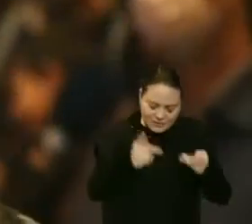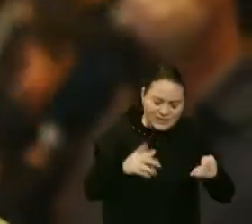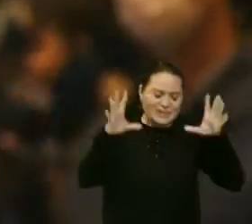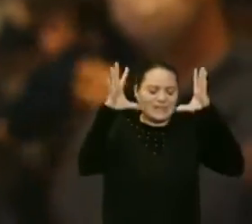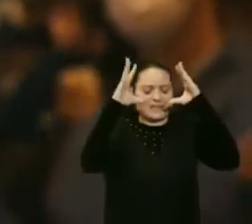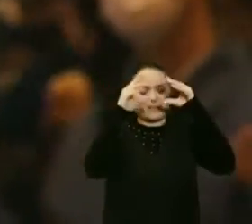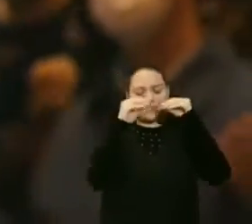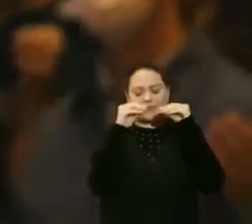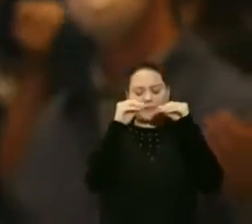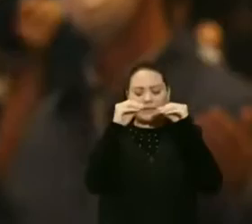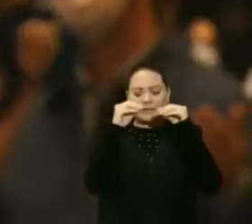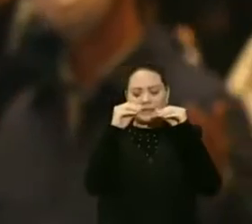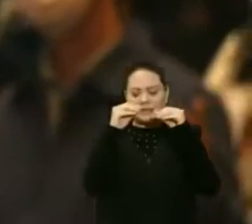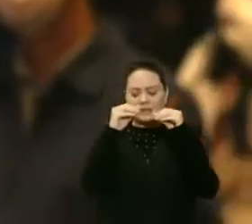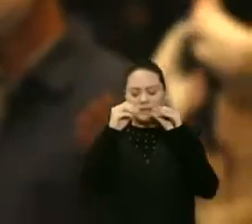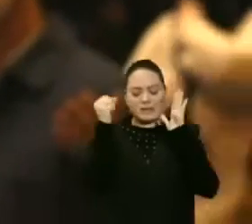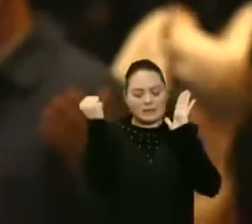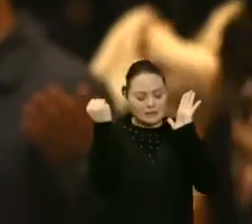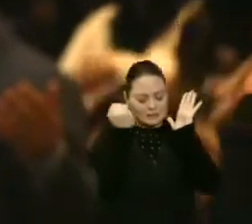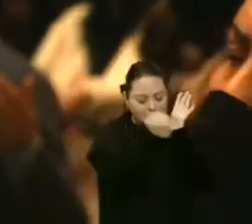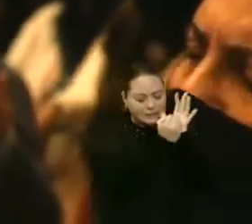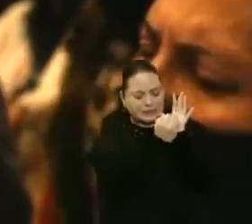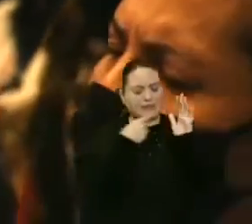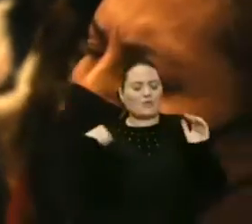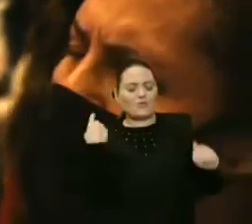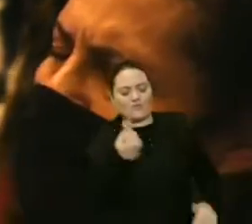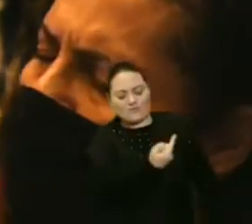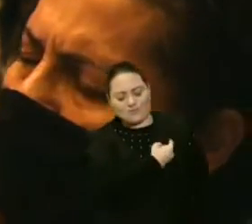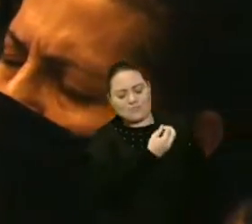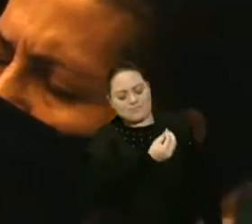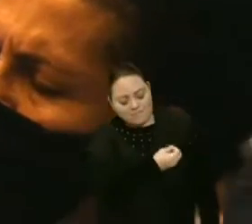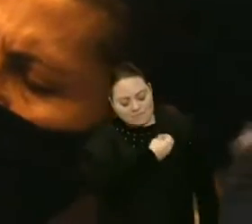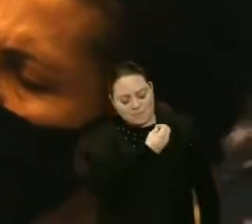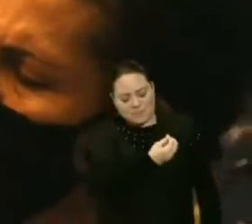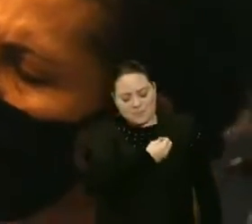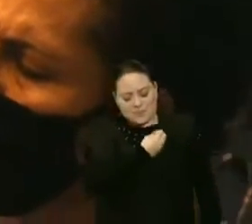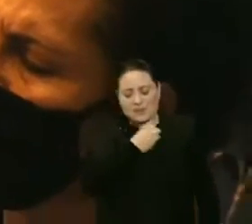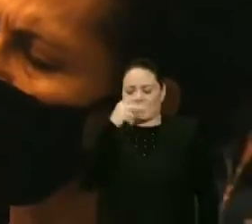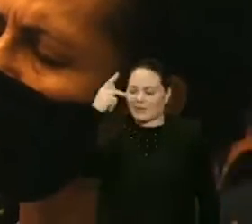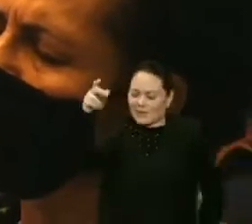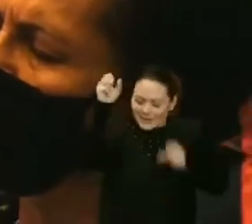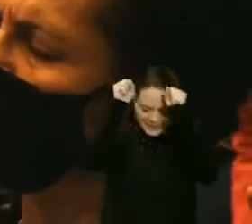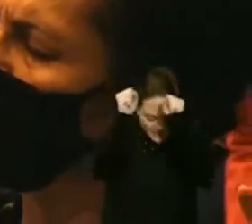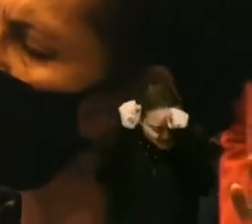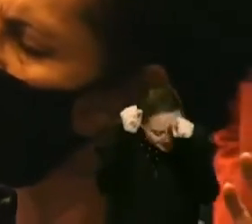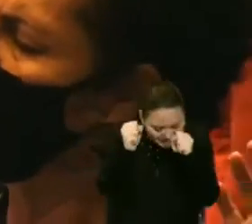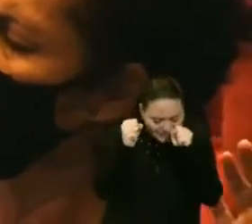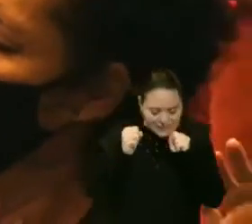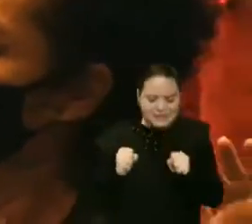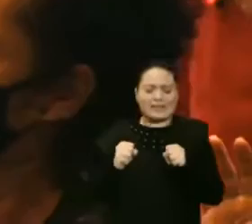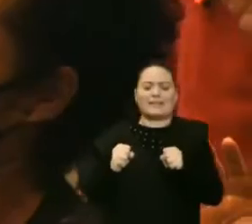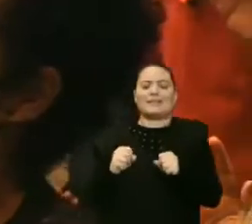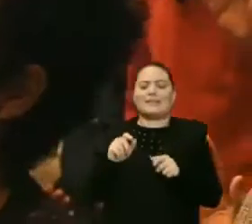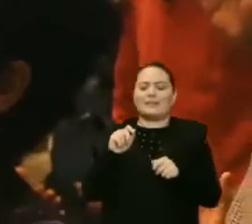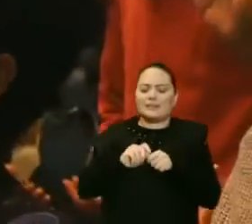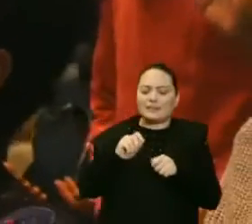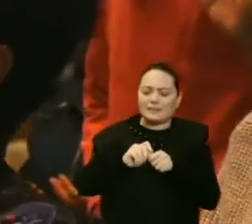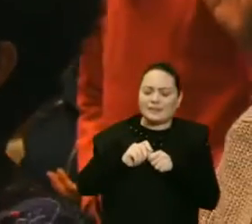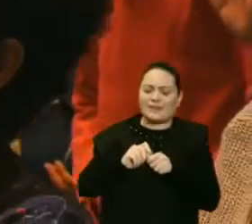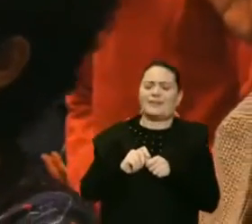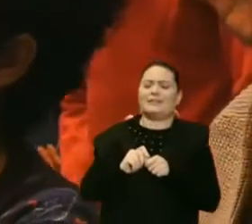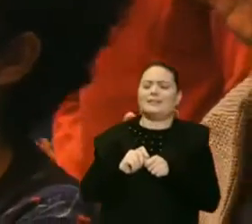noite. Marca as nossas vidas com o teu poder. Faz assim, Senhor,